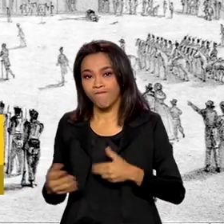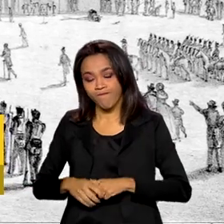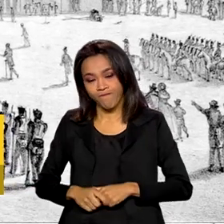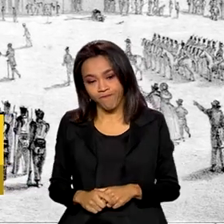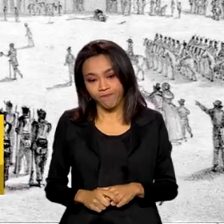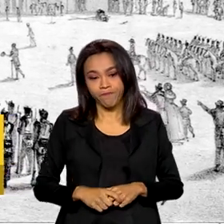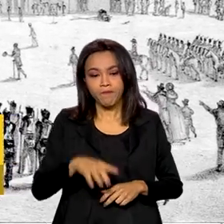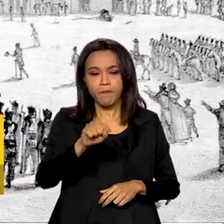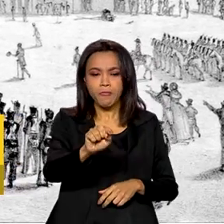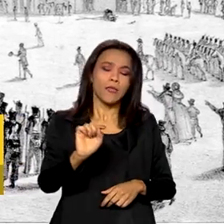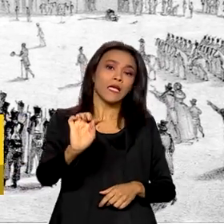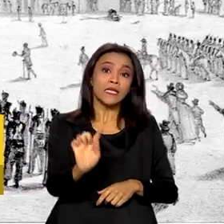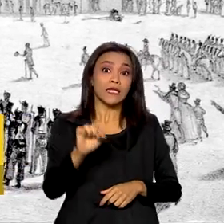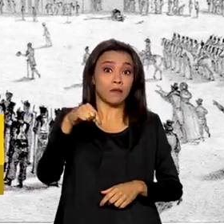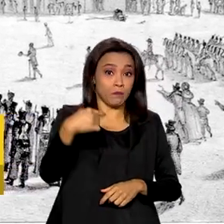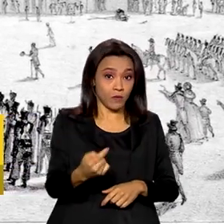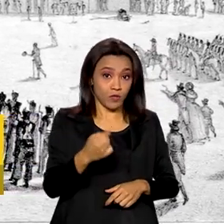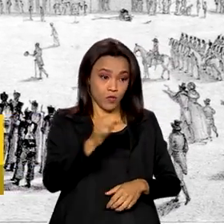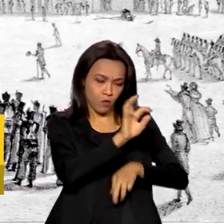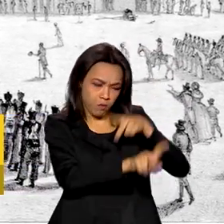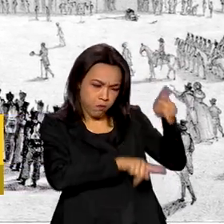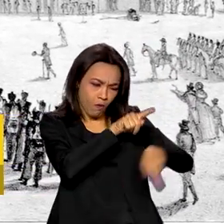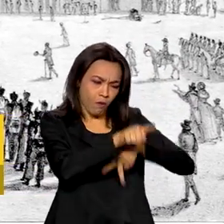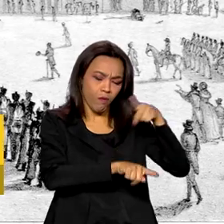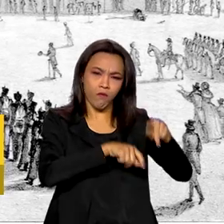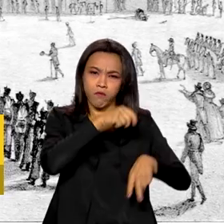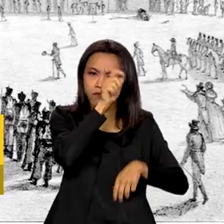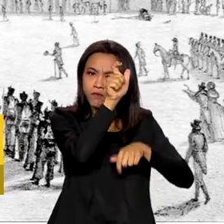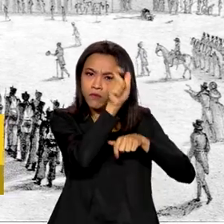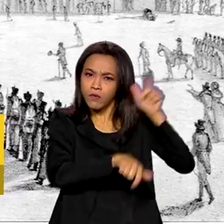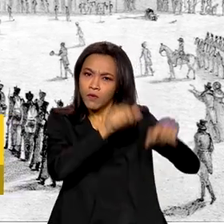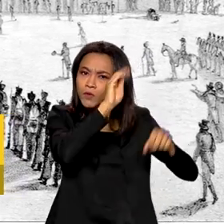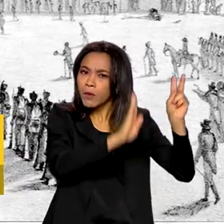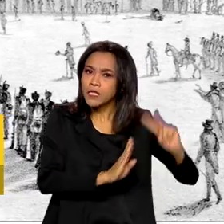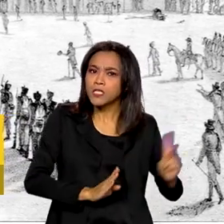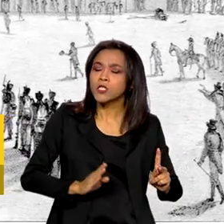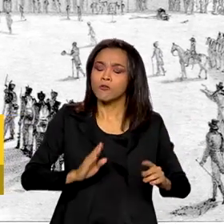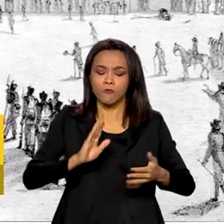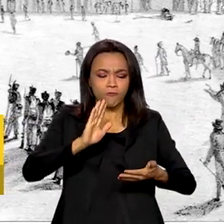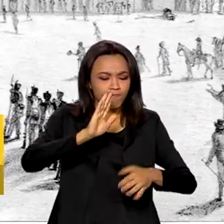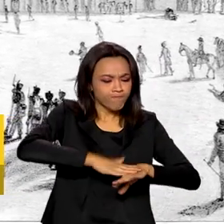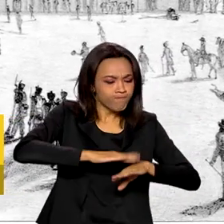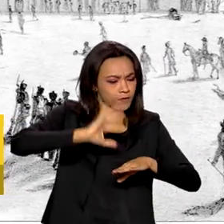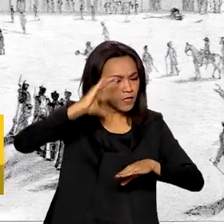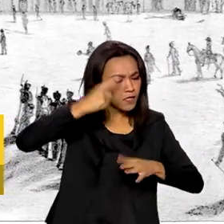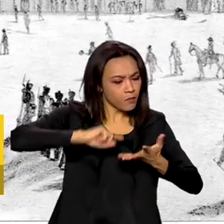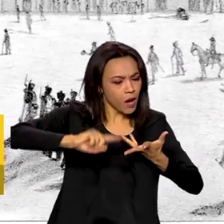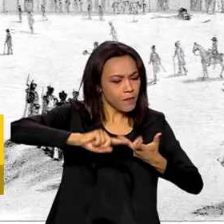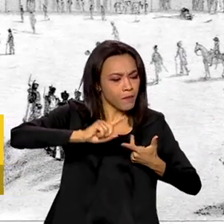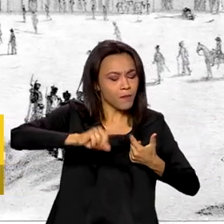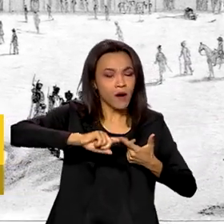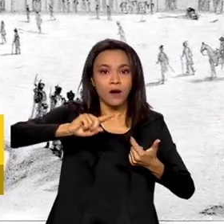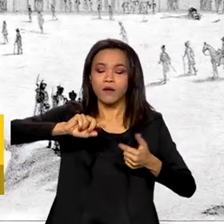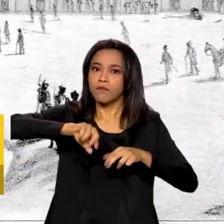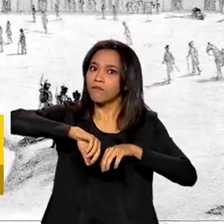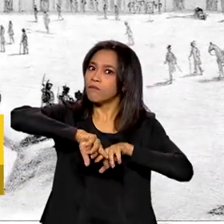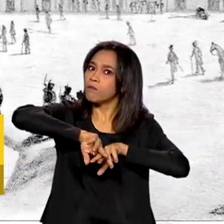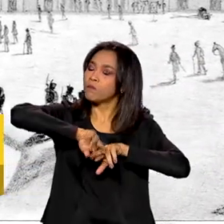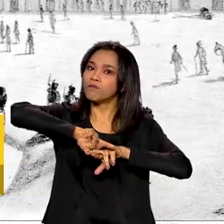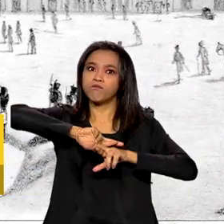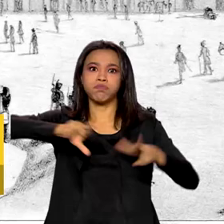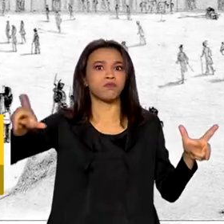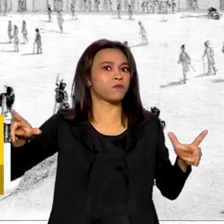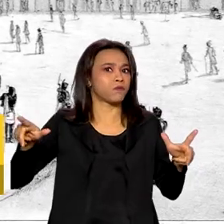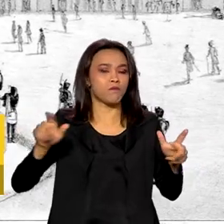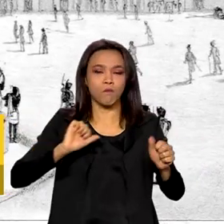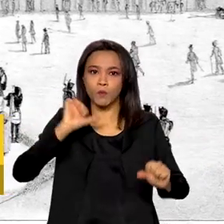A partir do momento em que os brasileiros passaram a tomar decisões pelo país, muitos papéis se inverteram e fica o